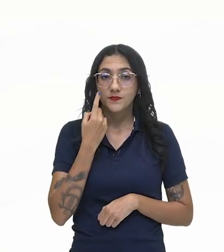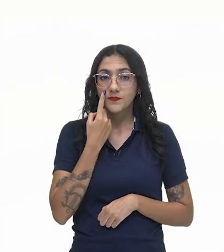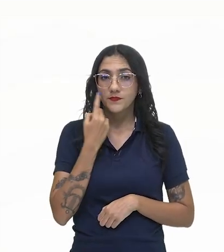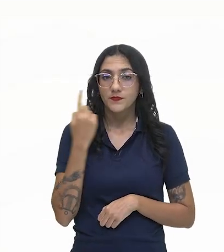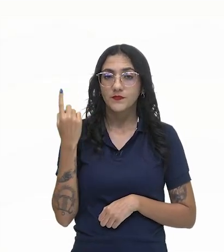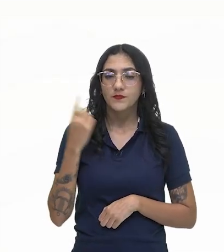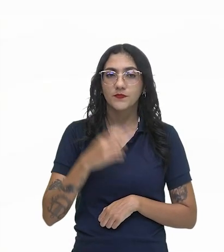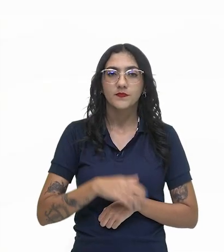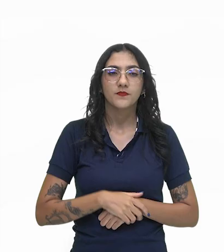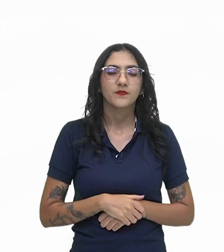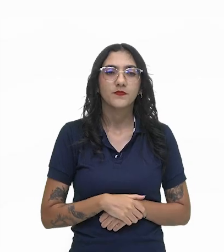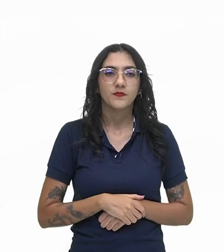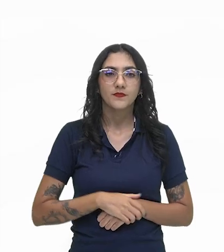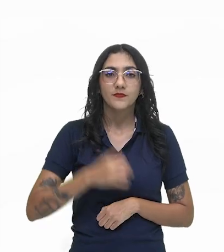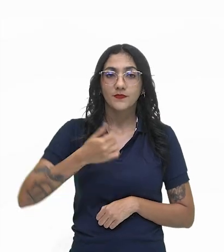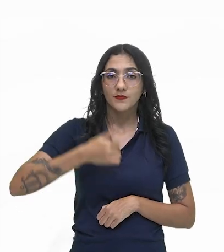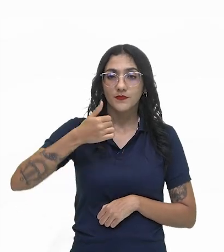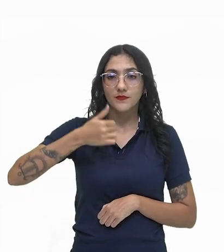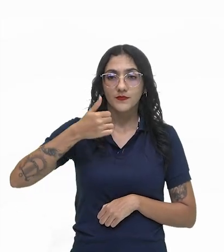Places in town.